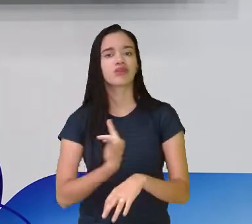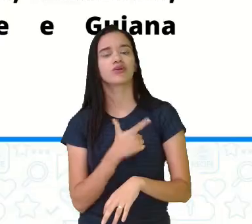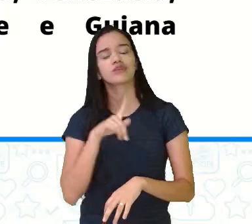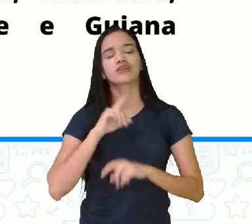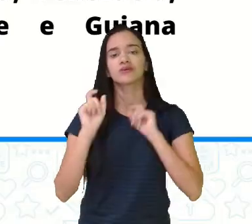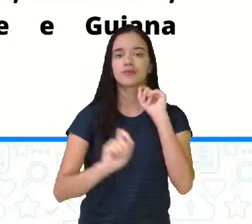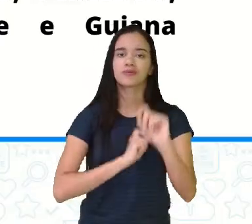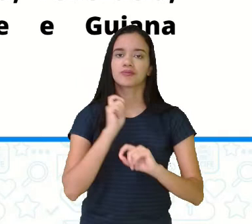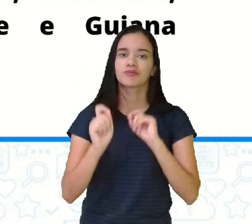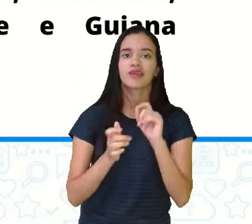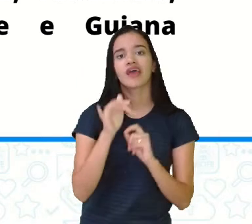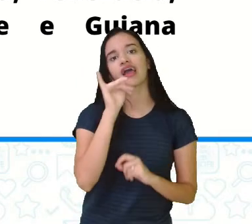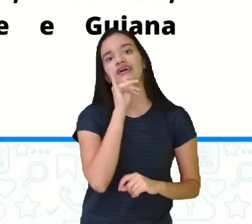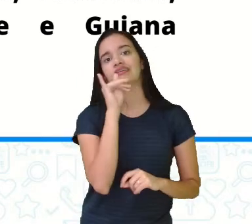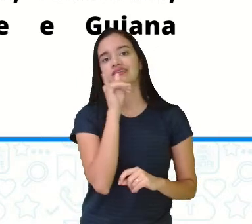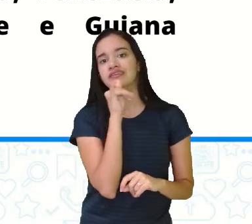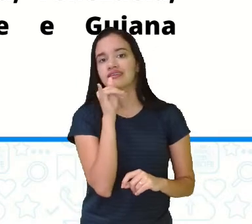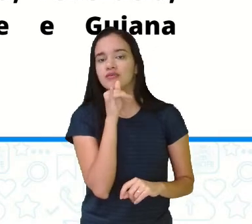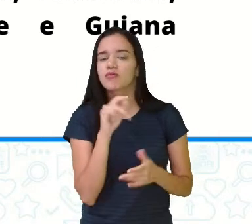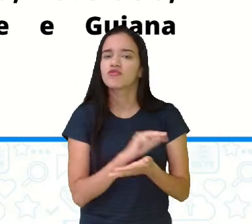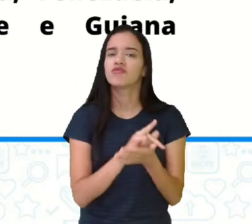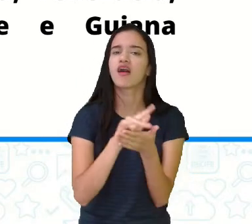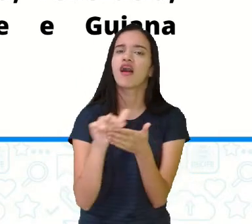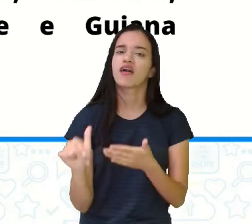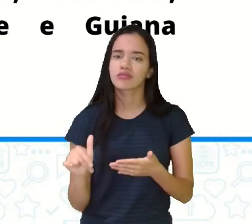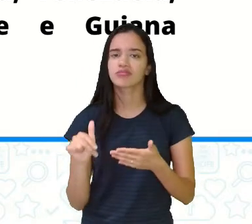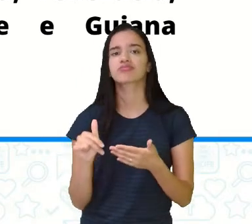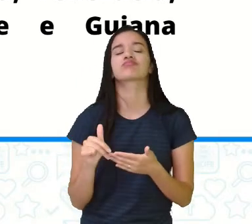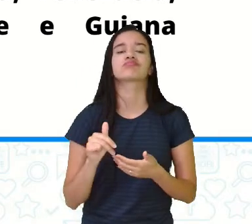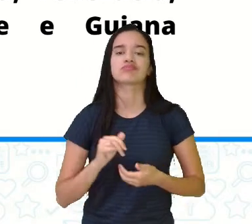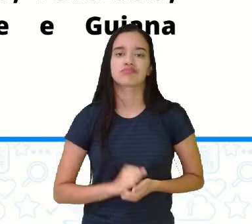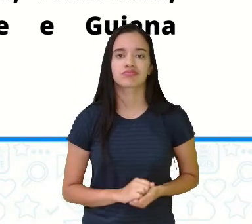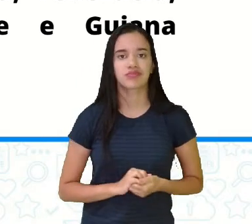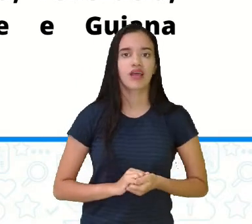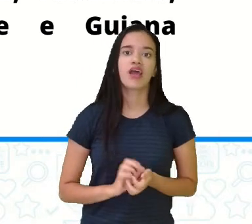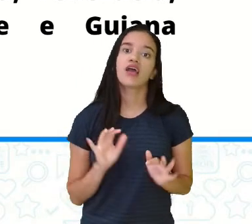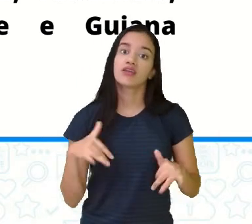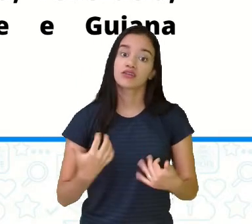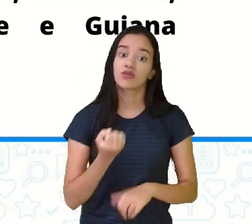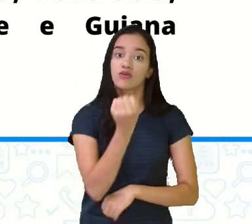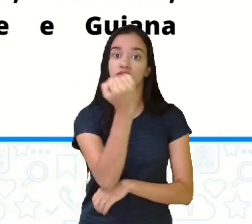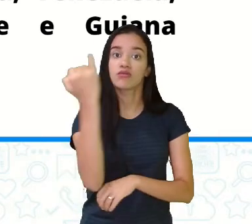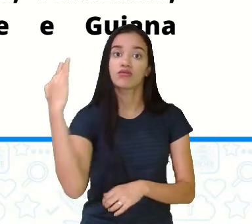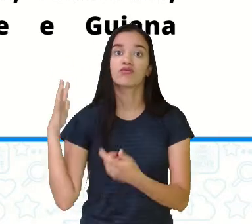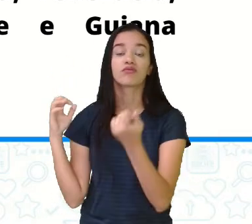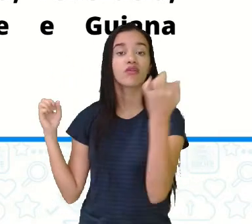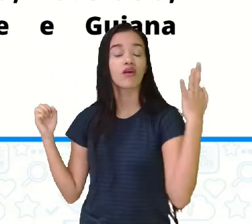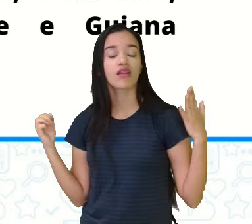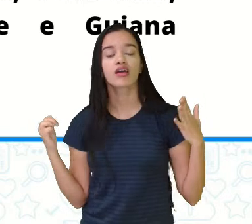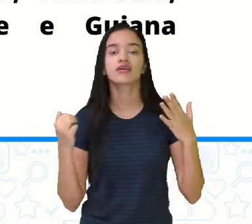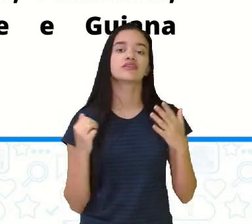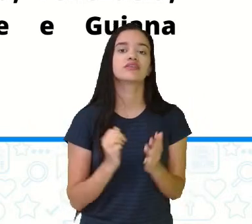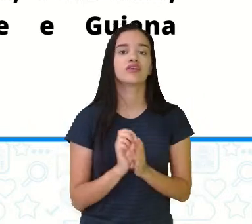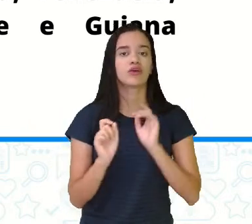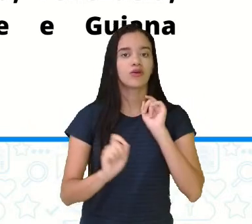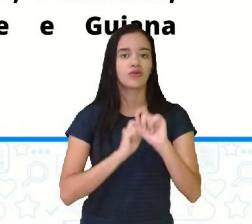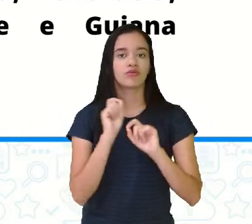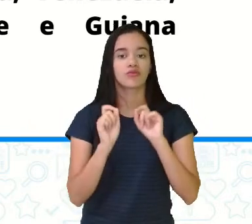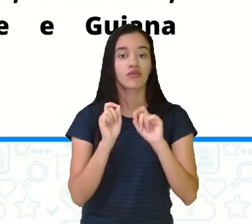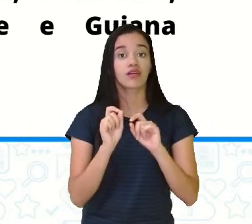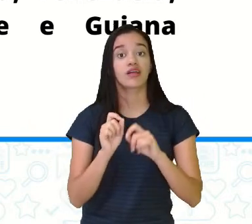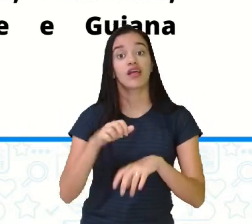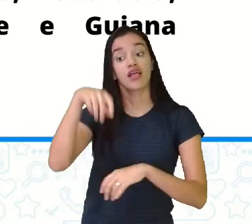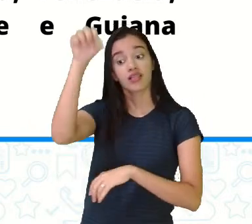teria exemplos, muitos exemplos de biodiversidade. Então, a floresta amazônica localiza-se no norte da América do